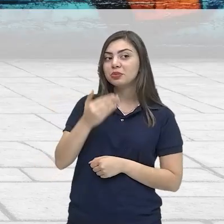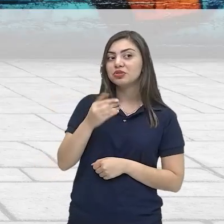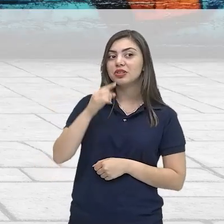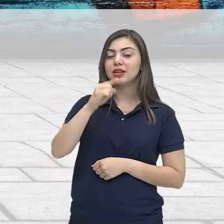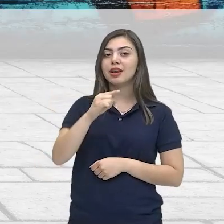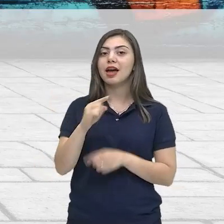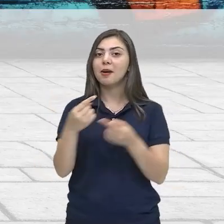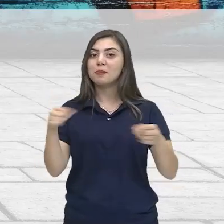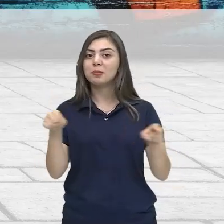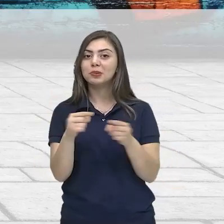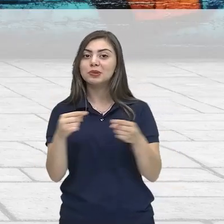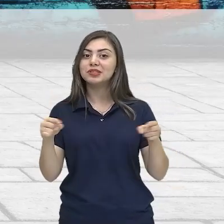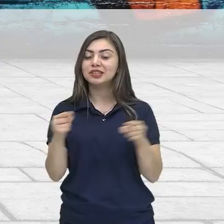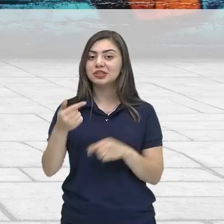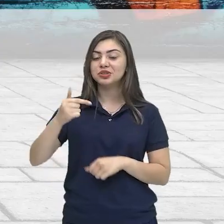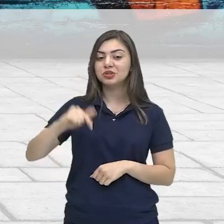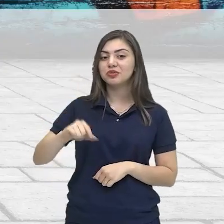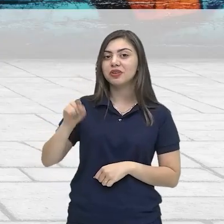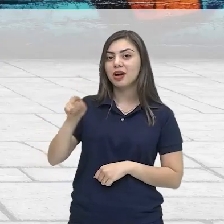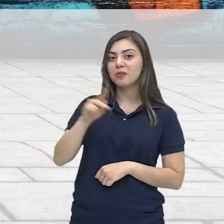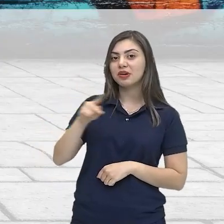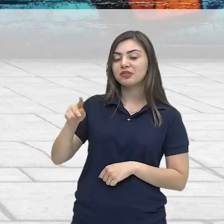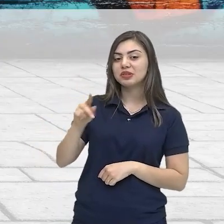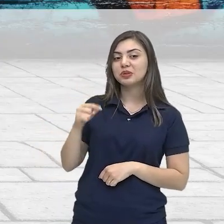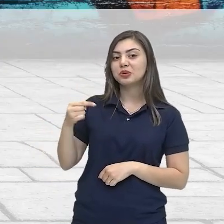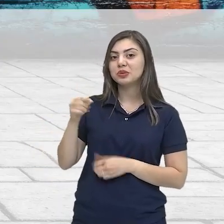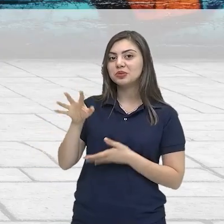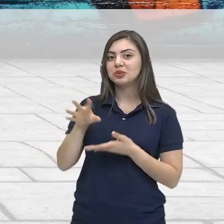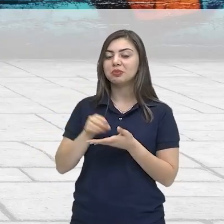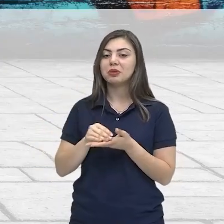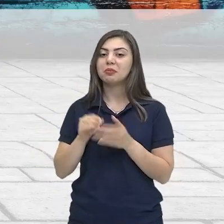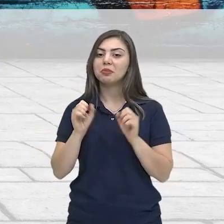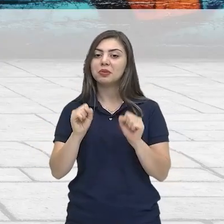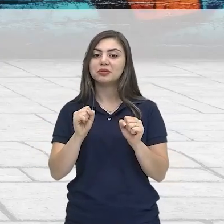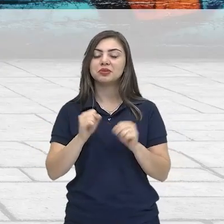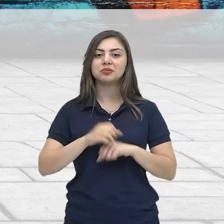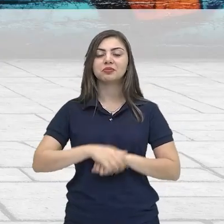música novamente e o professor vai fazer aqui uma apresentação maravilhosa pra gente. Vamos lá.